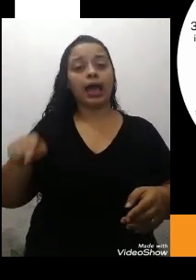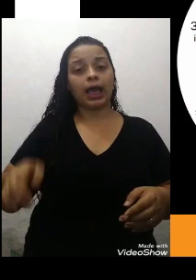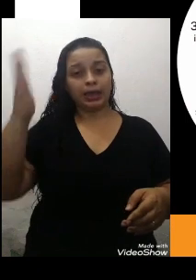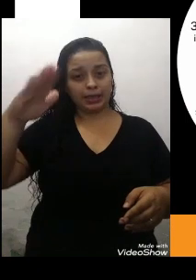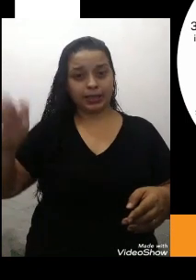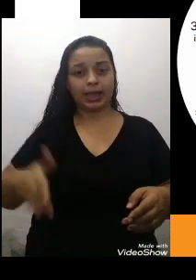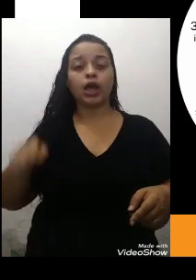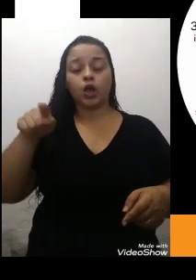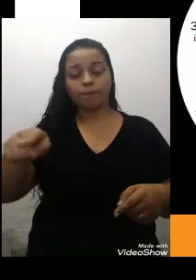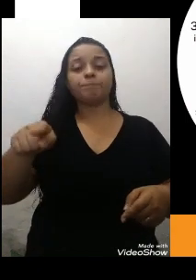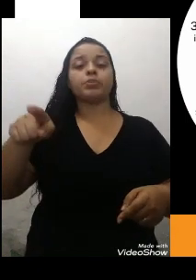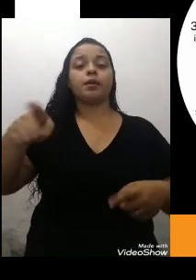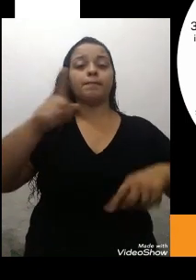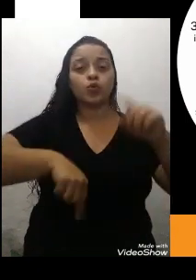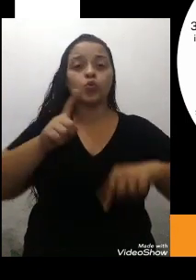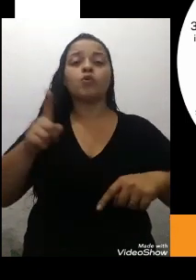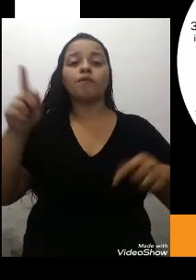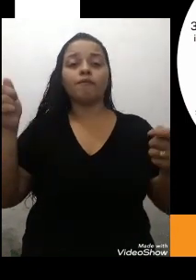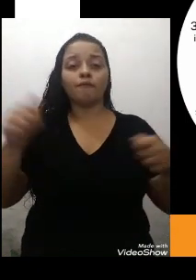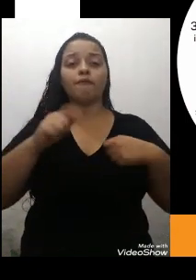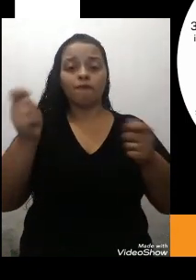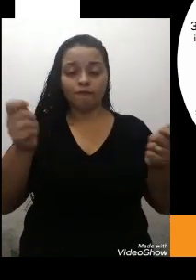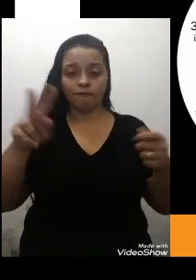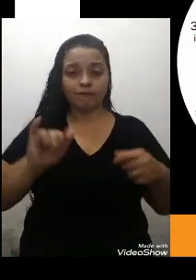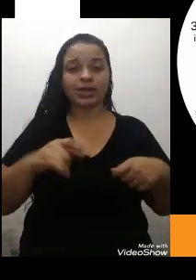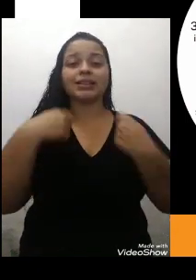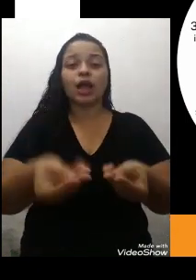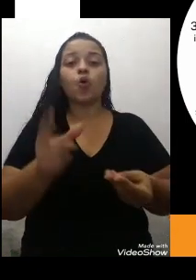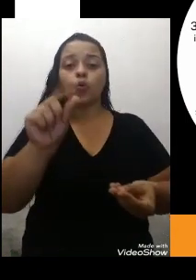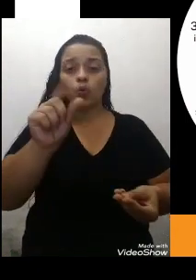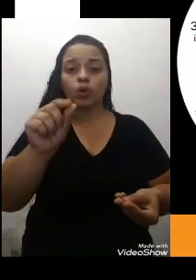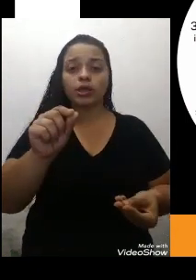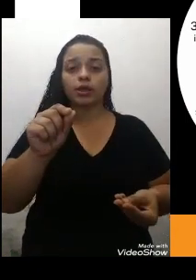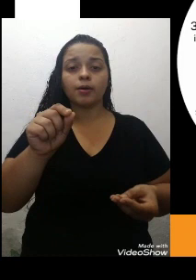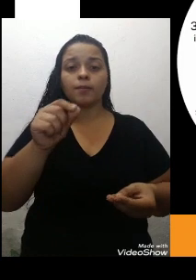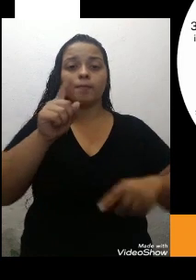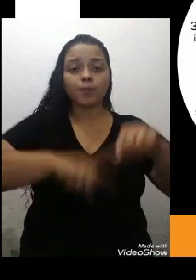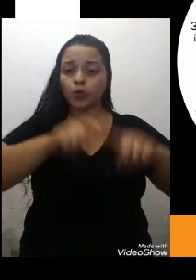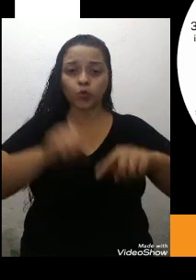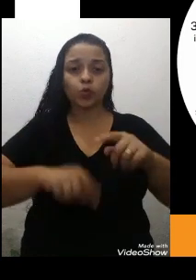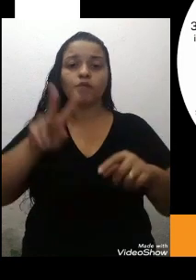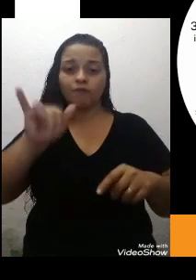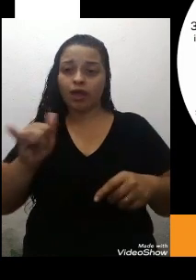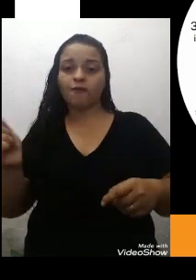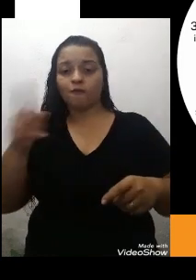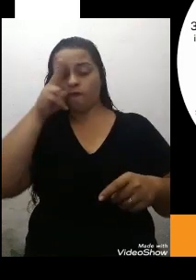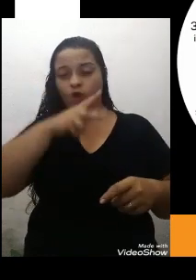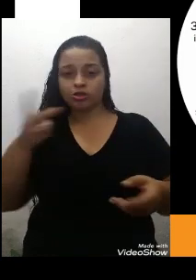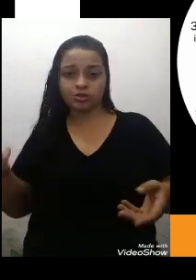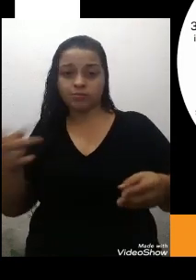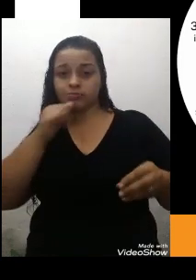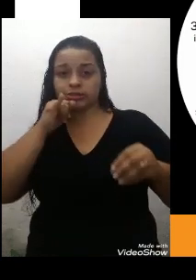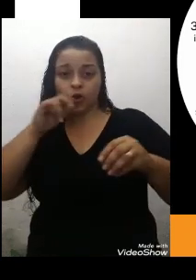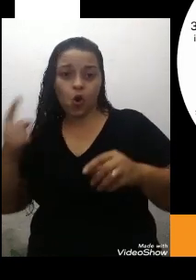comércio interno, né? Está chegando produto aqui. Esses produtos são levados muitas vezes para